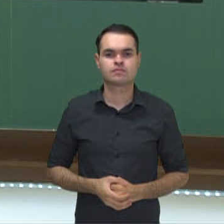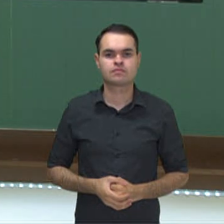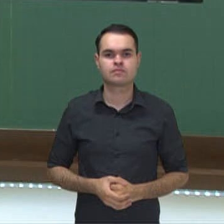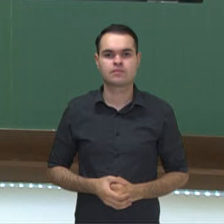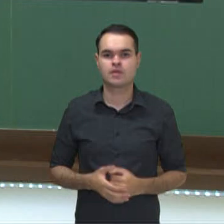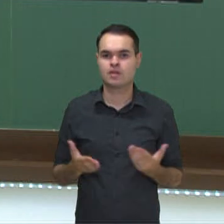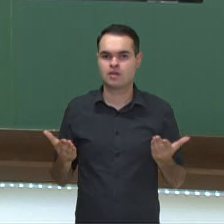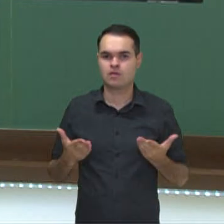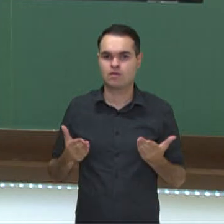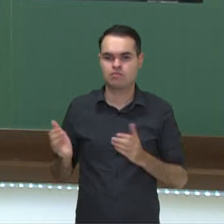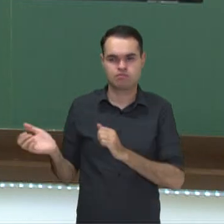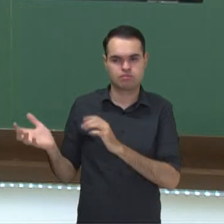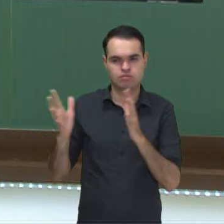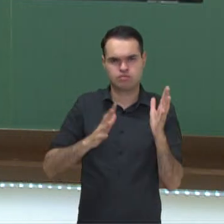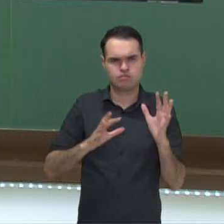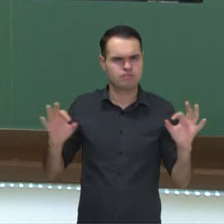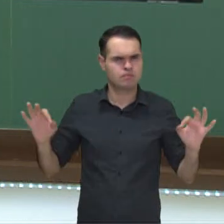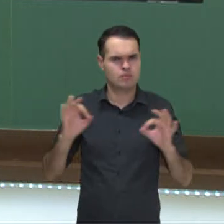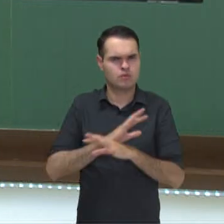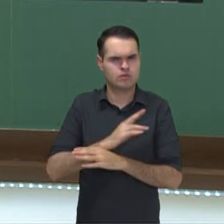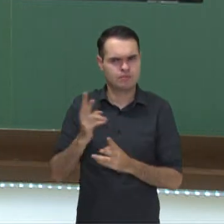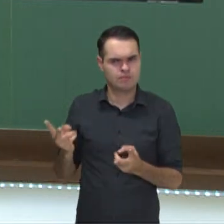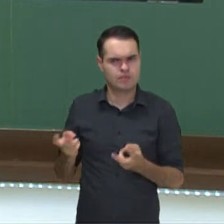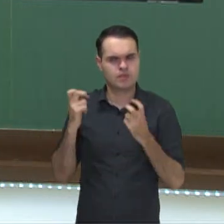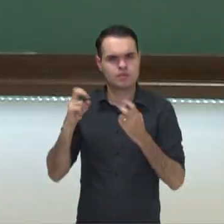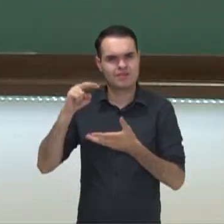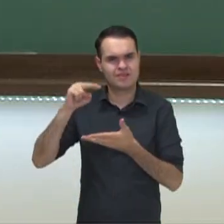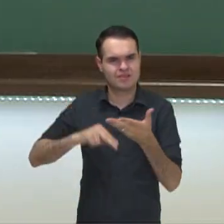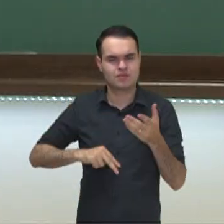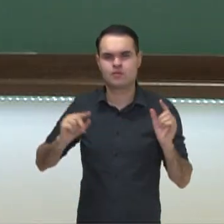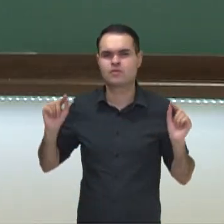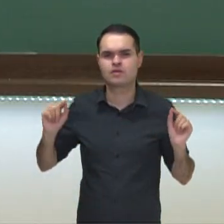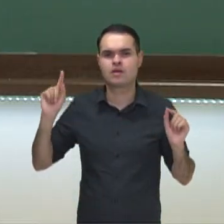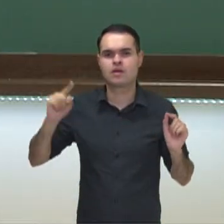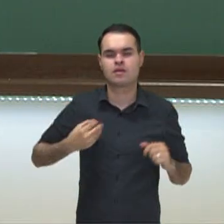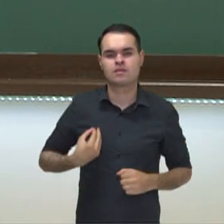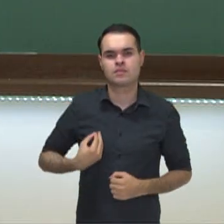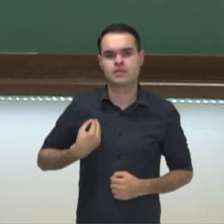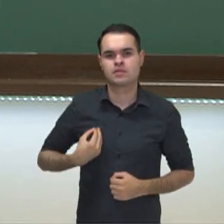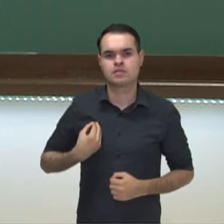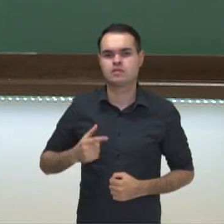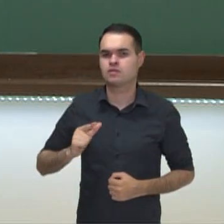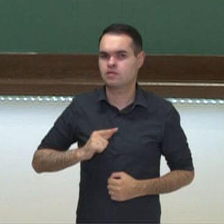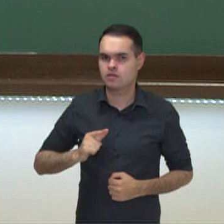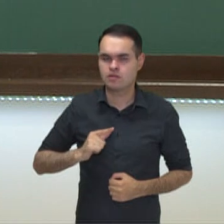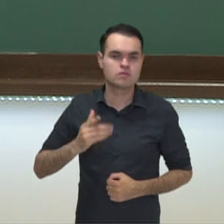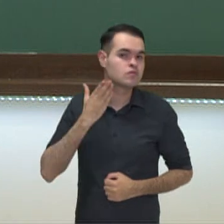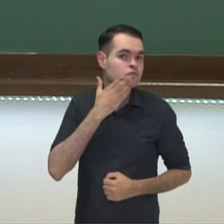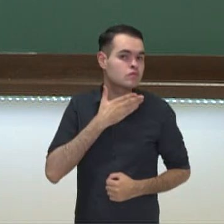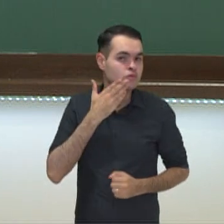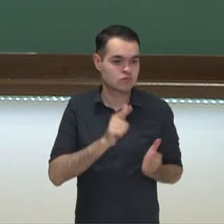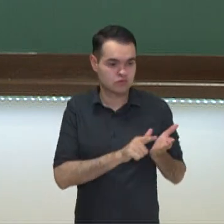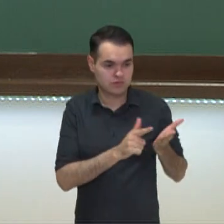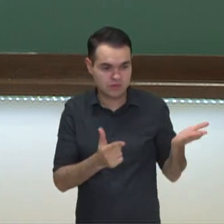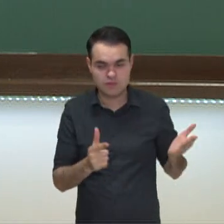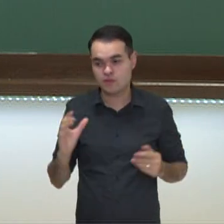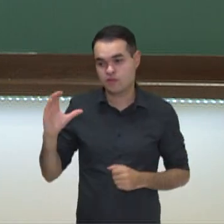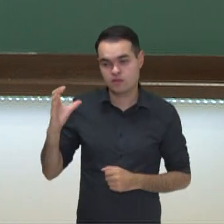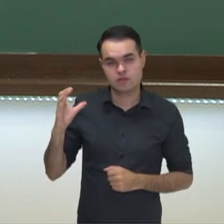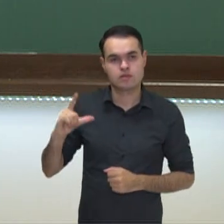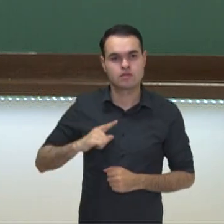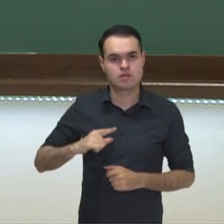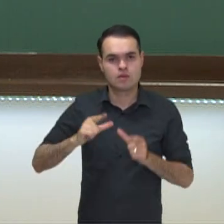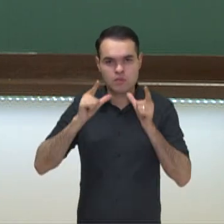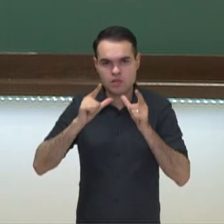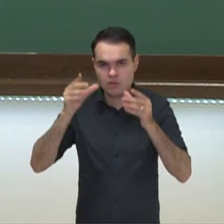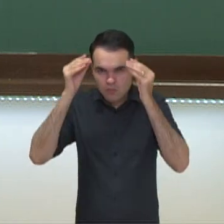Encerramos a leitura e já conseguimos perceber, do decorrer da leitura, a presença, sim, do discurso jornalístico e do científico. Temos uma